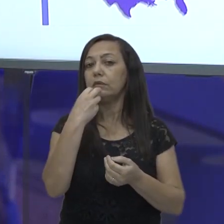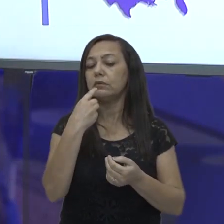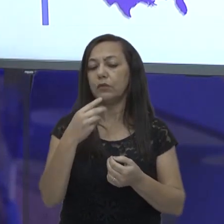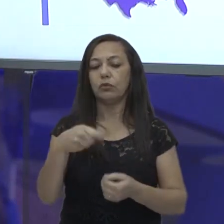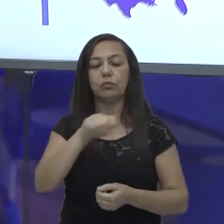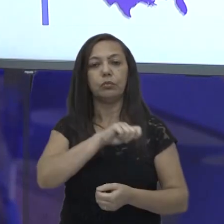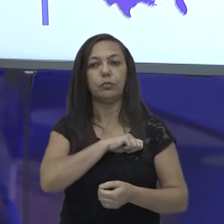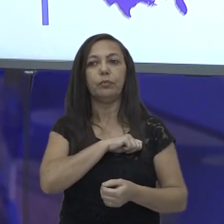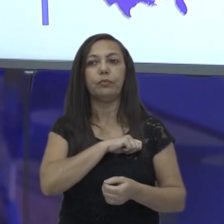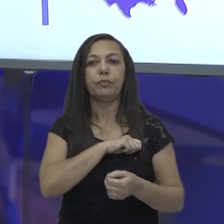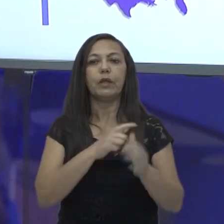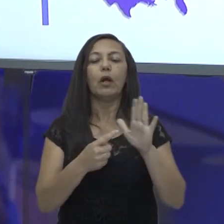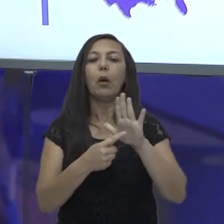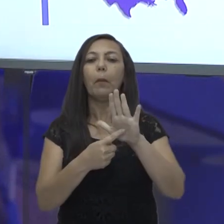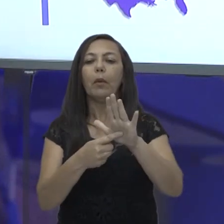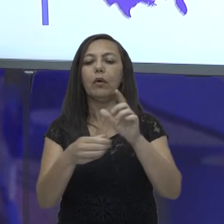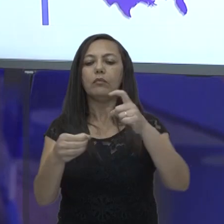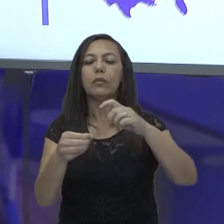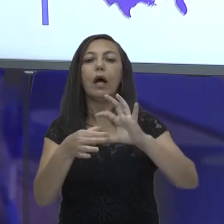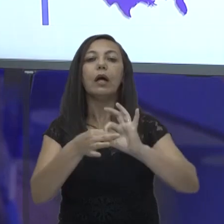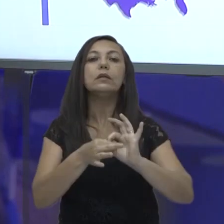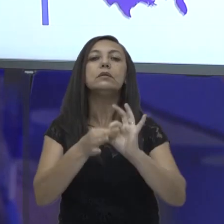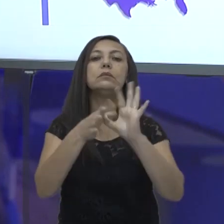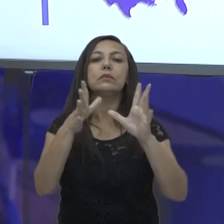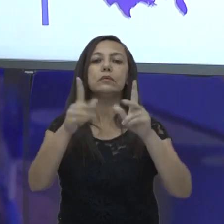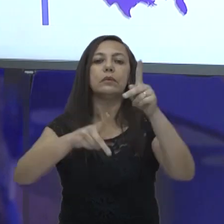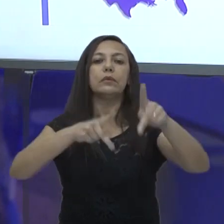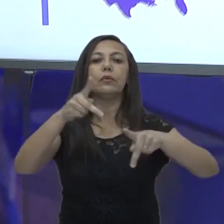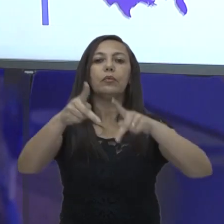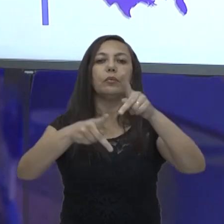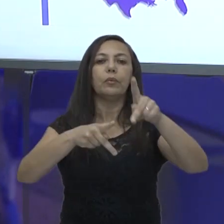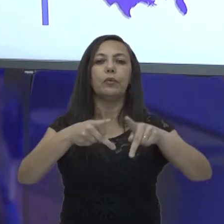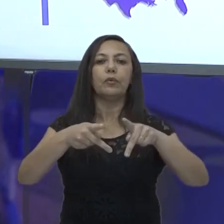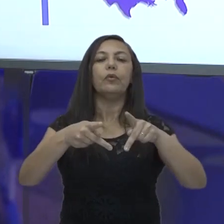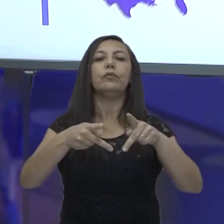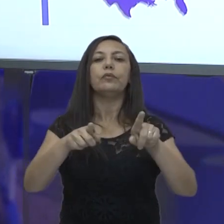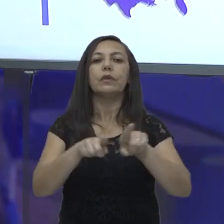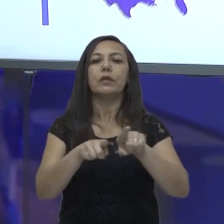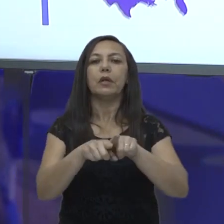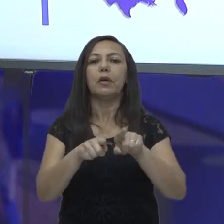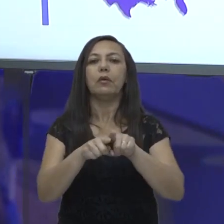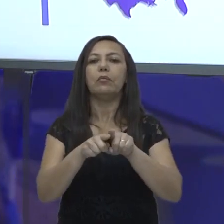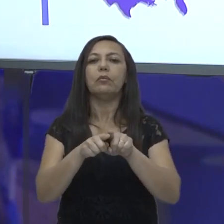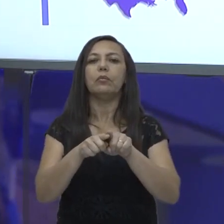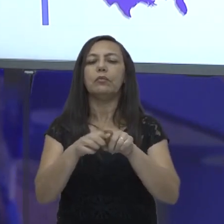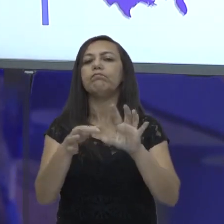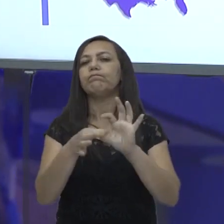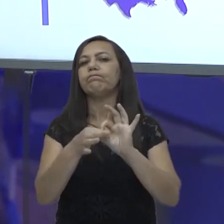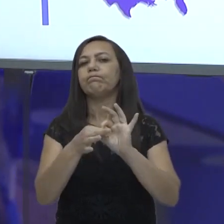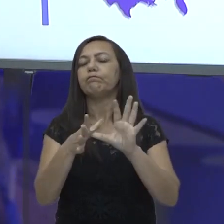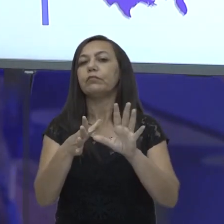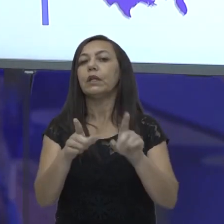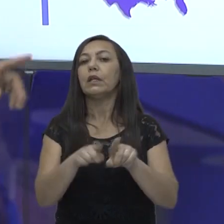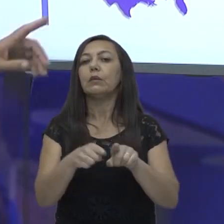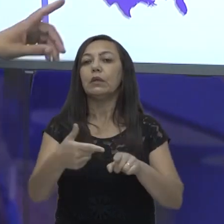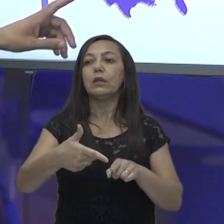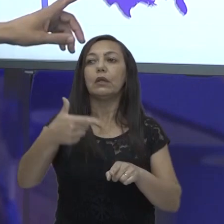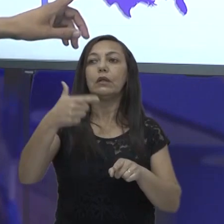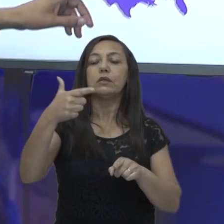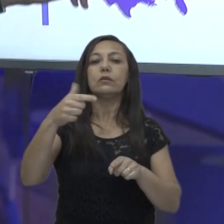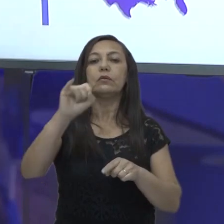bom? Trazemos essa liberdade para esse povo e, ao mesmo tempo, sua autonomia. E no segundo ponto,